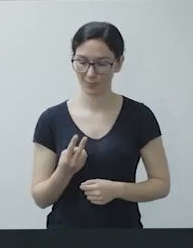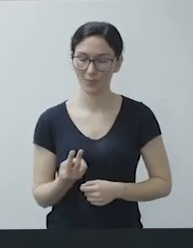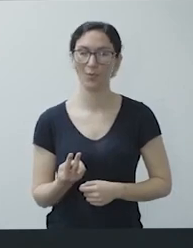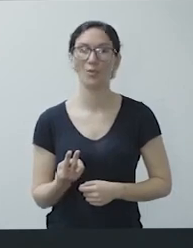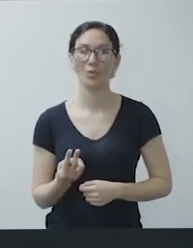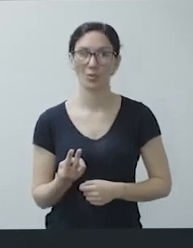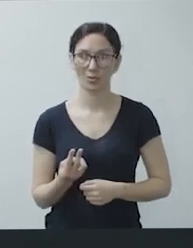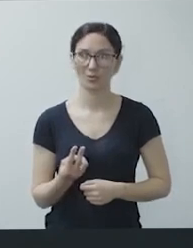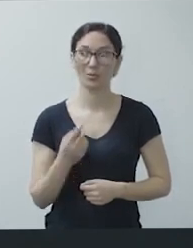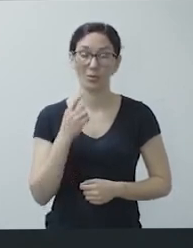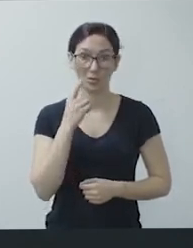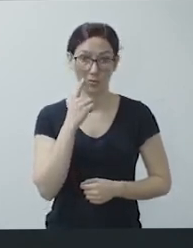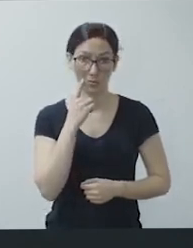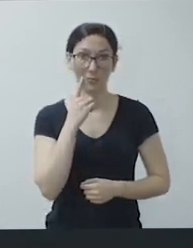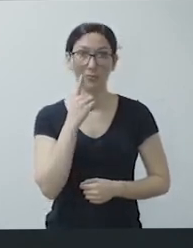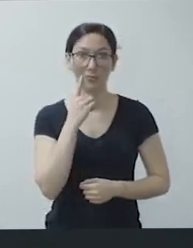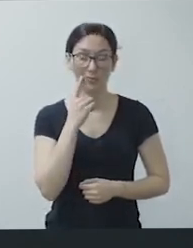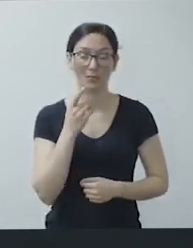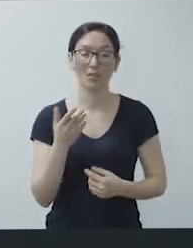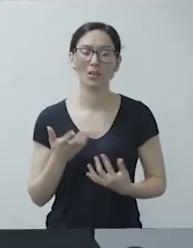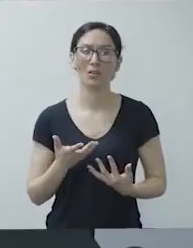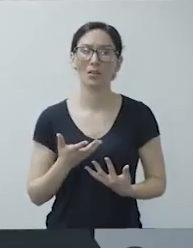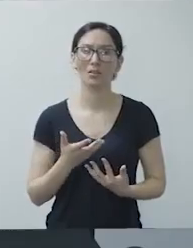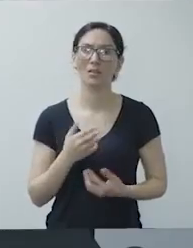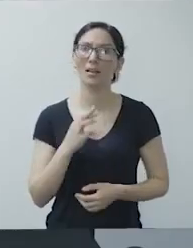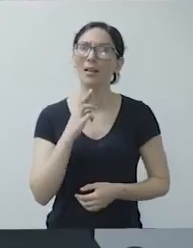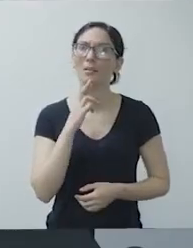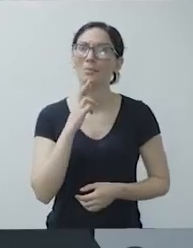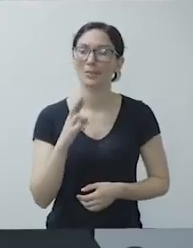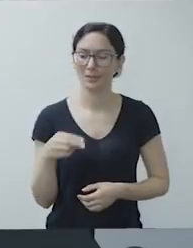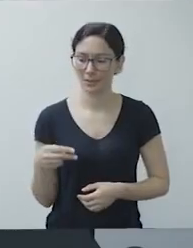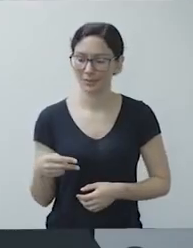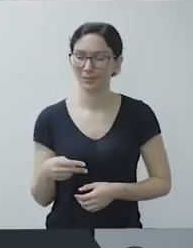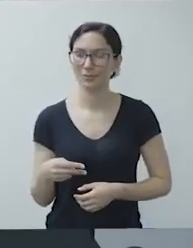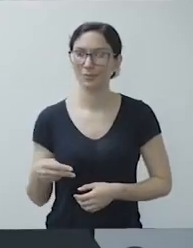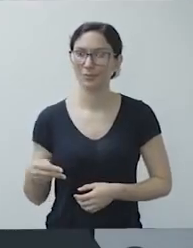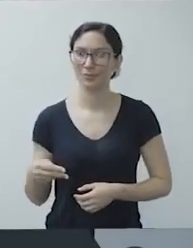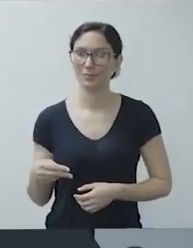2, 2 vezes 2 é igual a